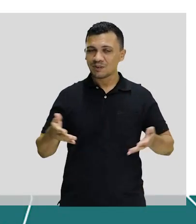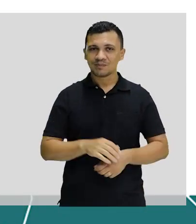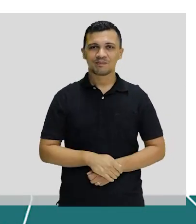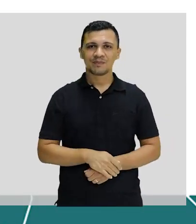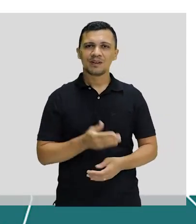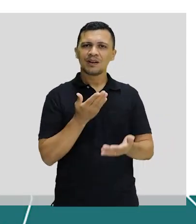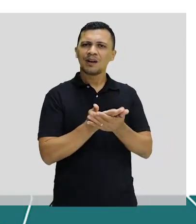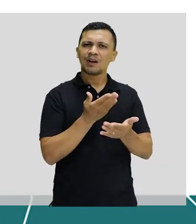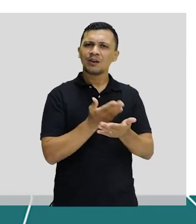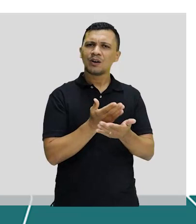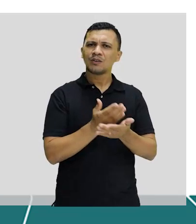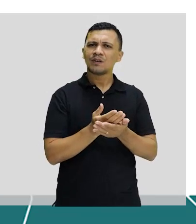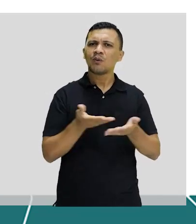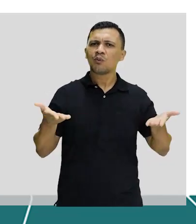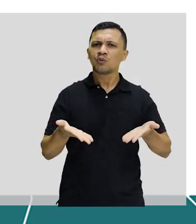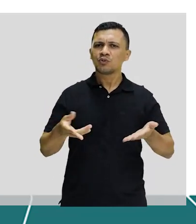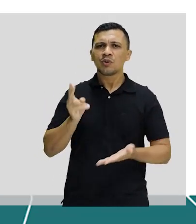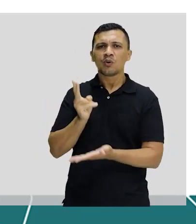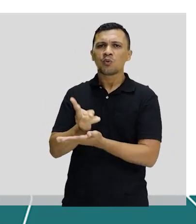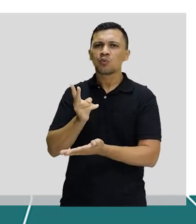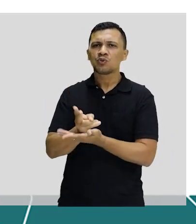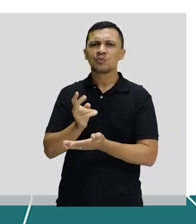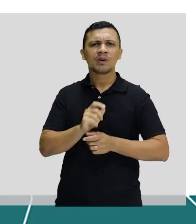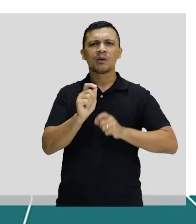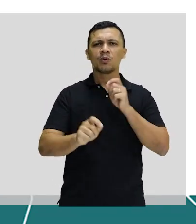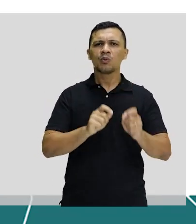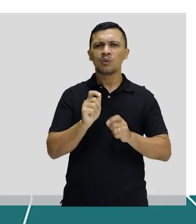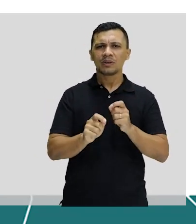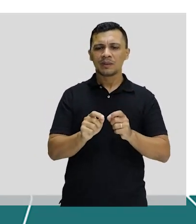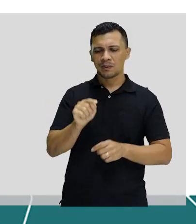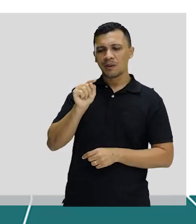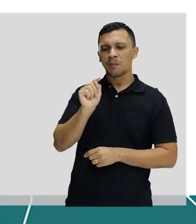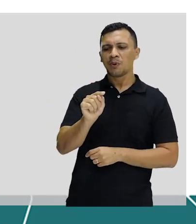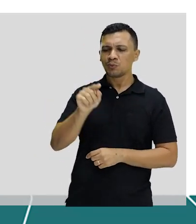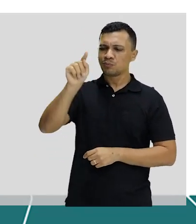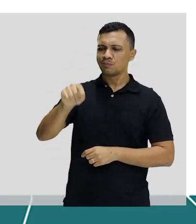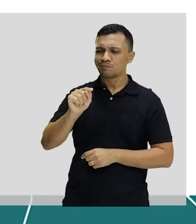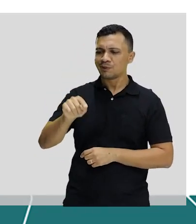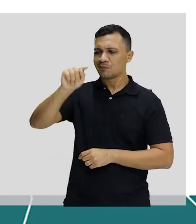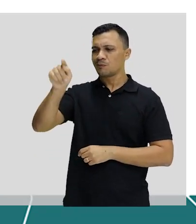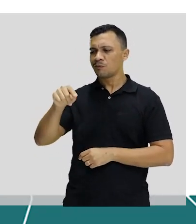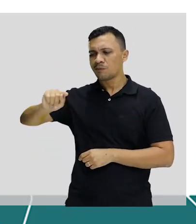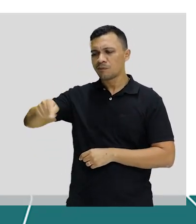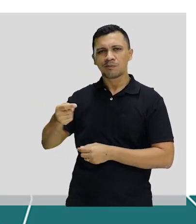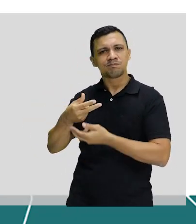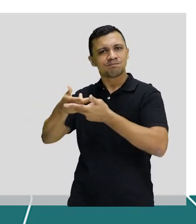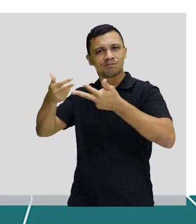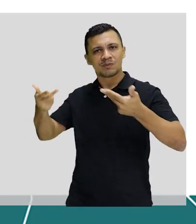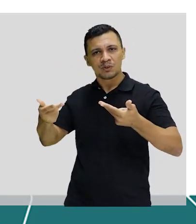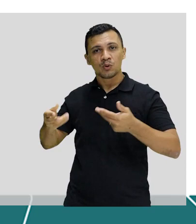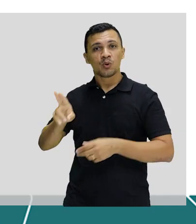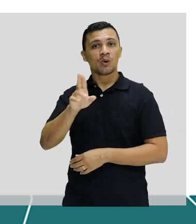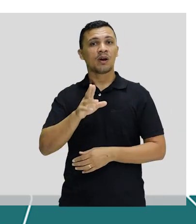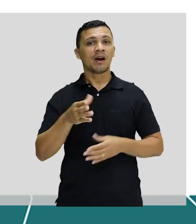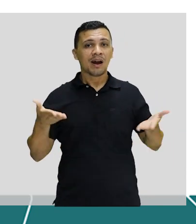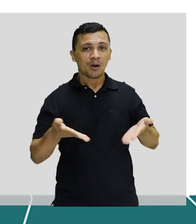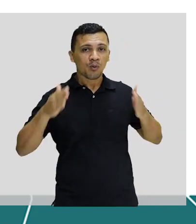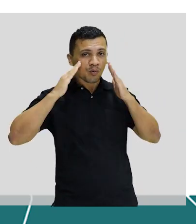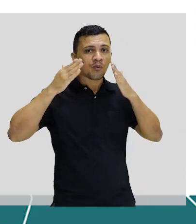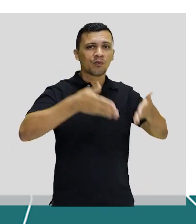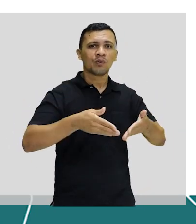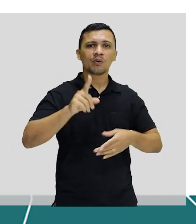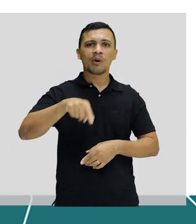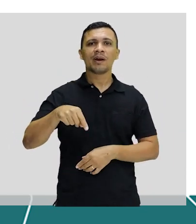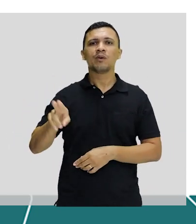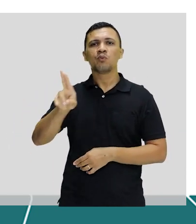hoje vamos continuar falando sobre a pontuação. Convenção para o uso da pontuação, nesse caso o uso da vírgula. Se vocês acompanharam